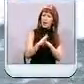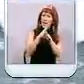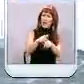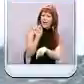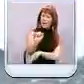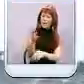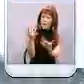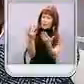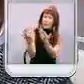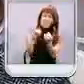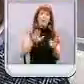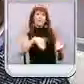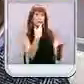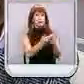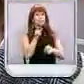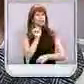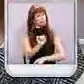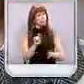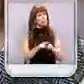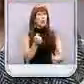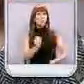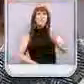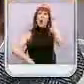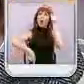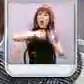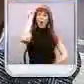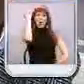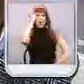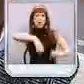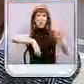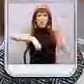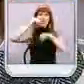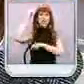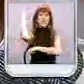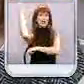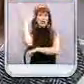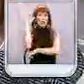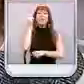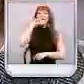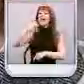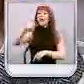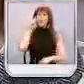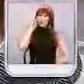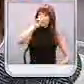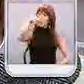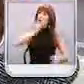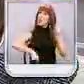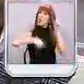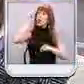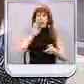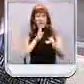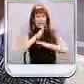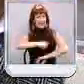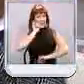sesimbrense, e vamos ter a transposição dessa lenda para fogo, e luz e som. Portanto, quem estiver cá fora pode assistir ao fogo de artifício e